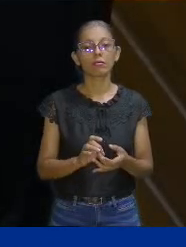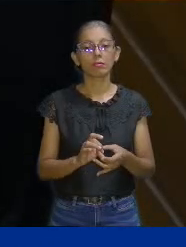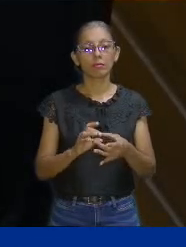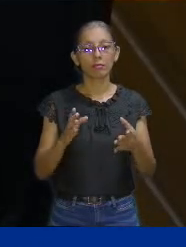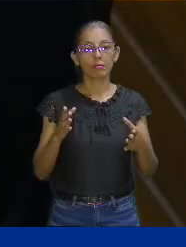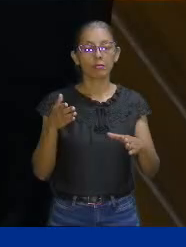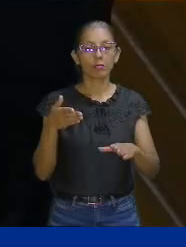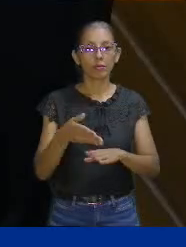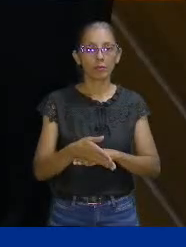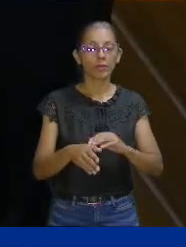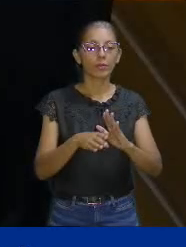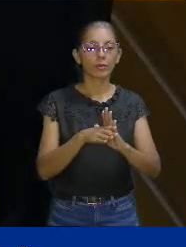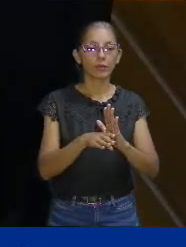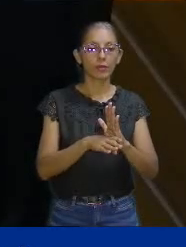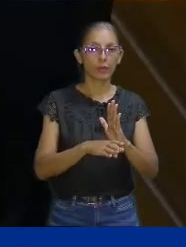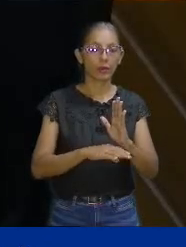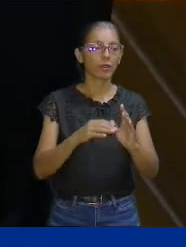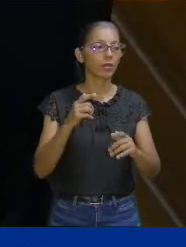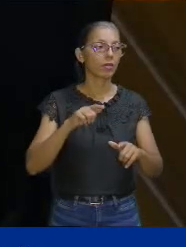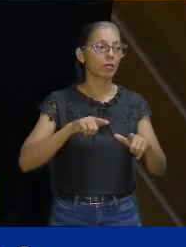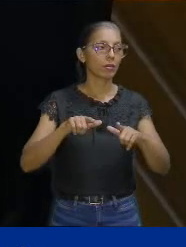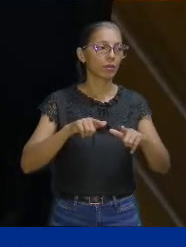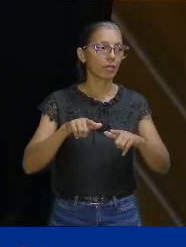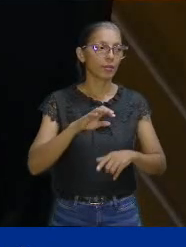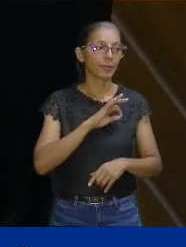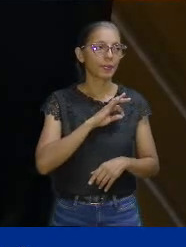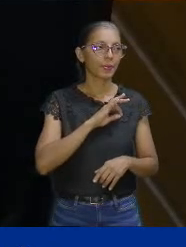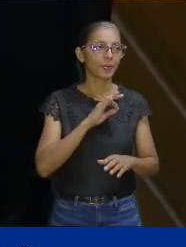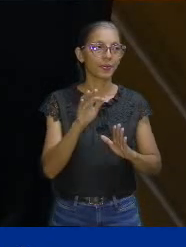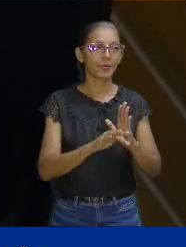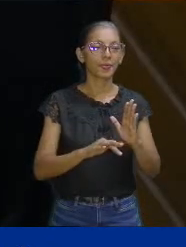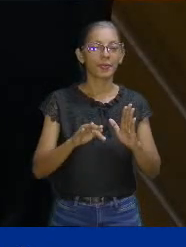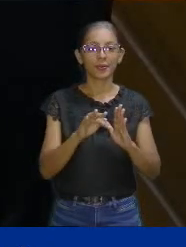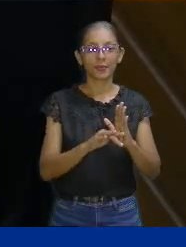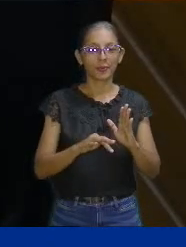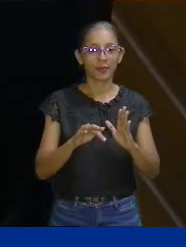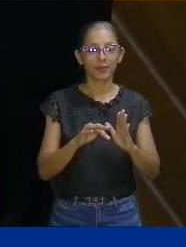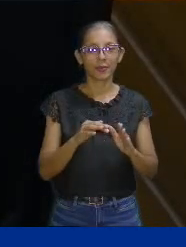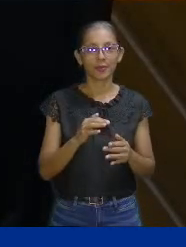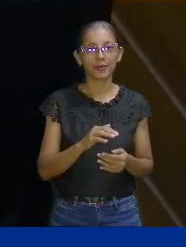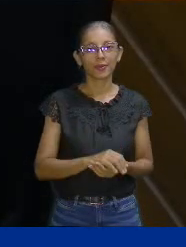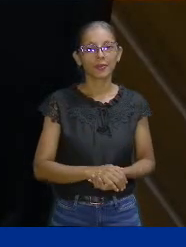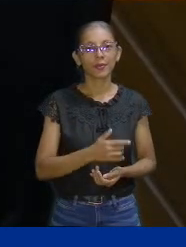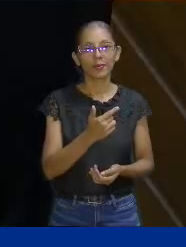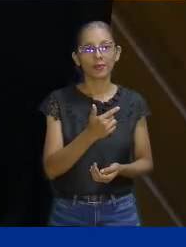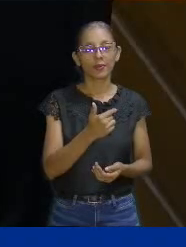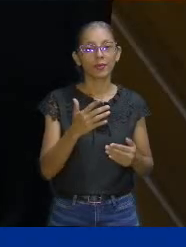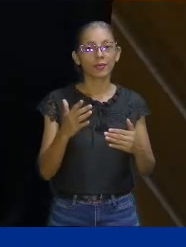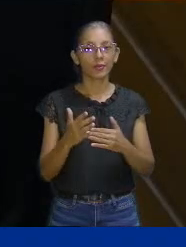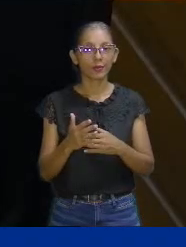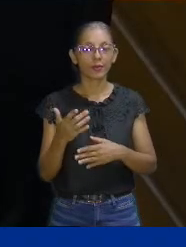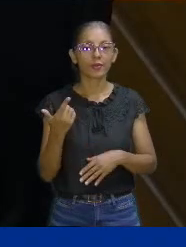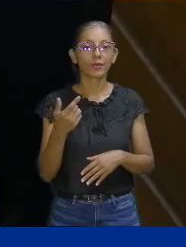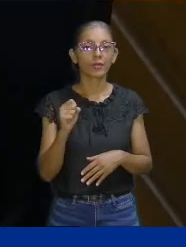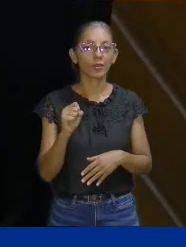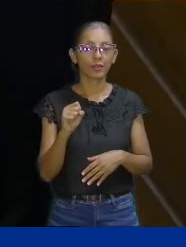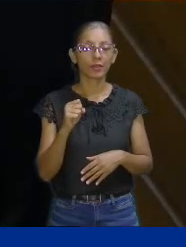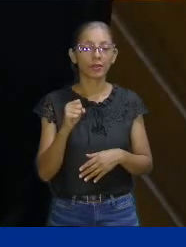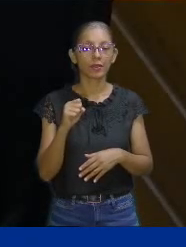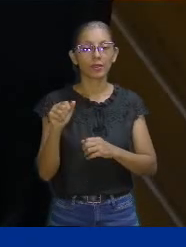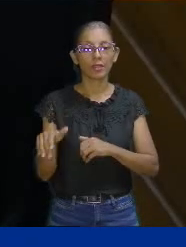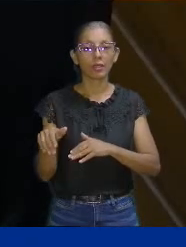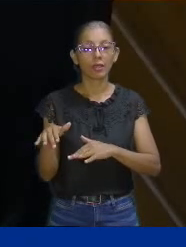às escalas de plantão e sobreaviso dos policiais federais no período de 12 a 28 de setembro de 2024.